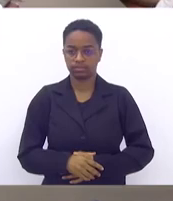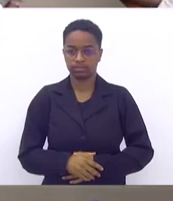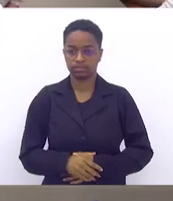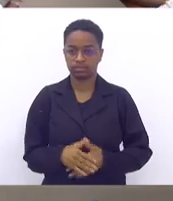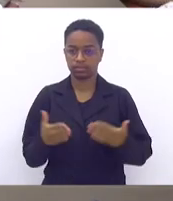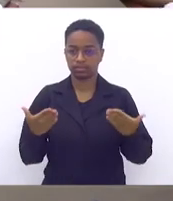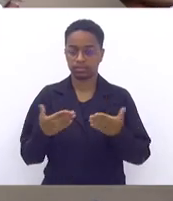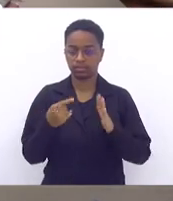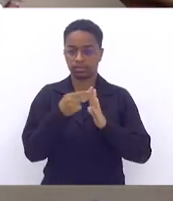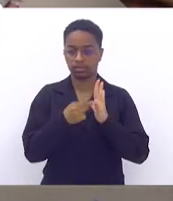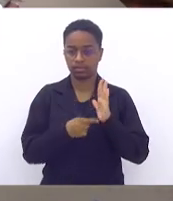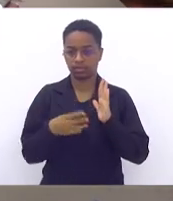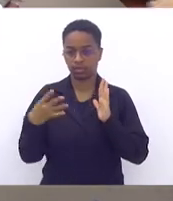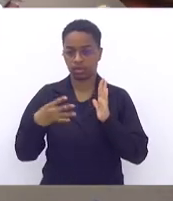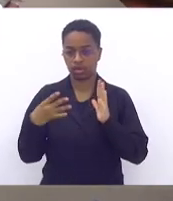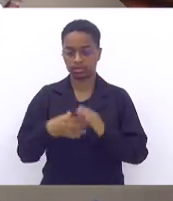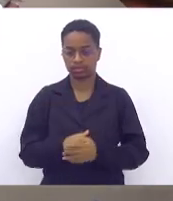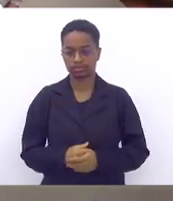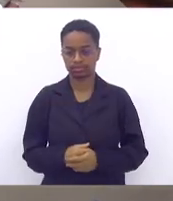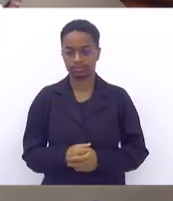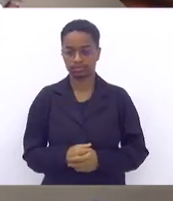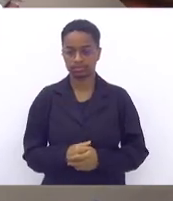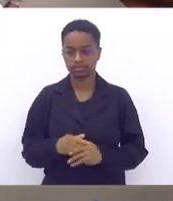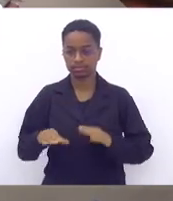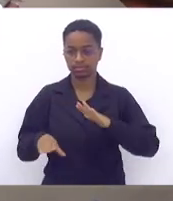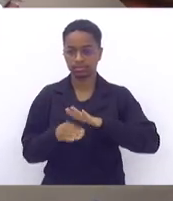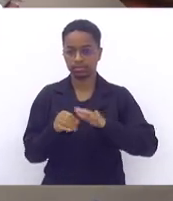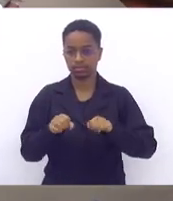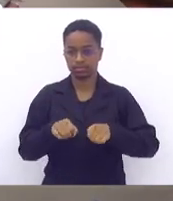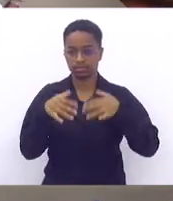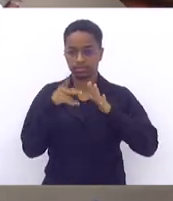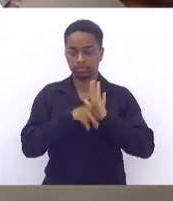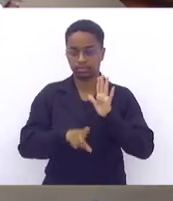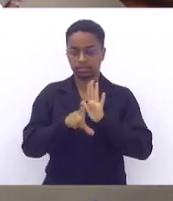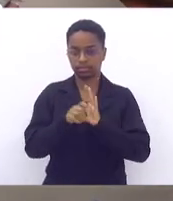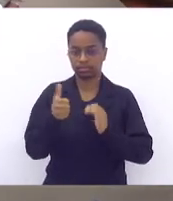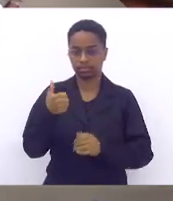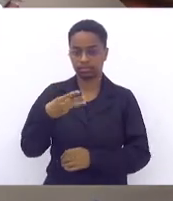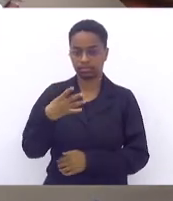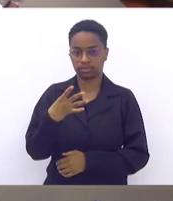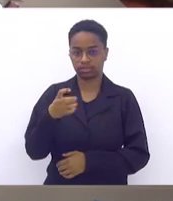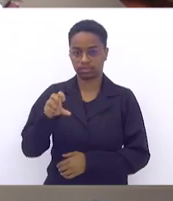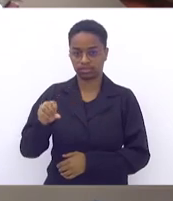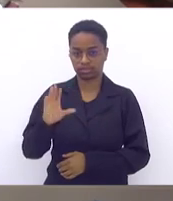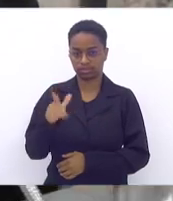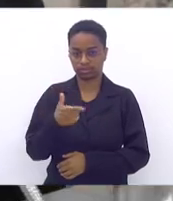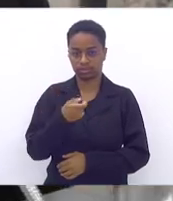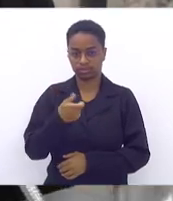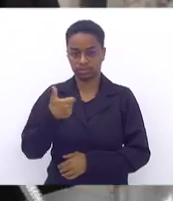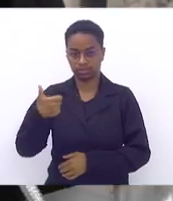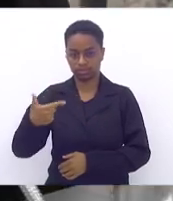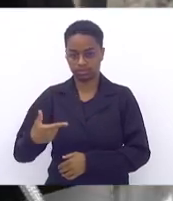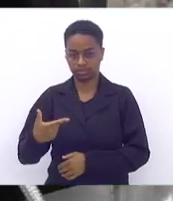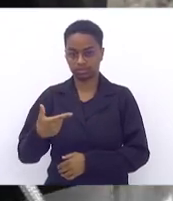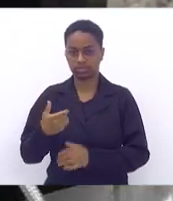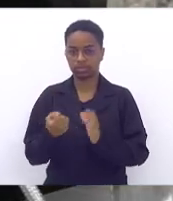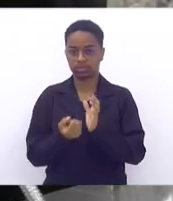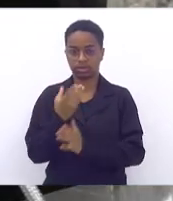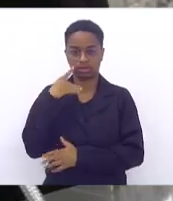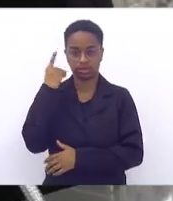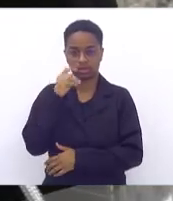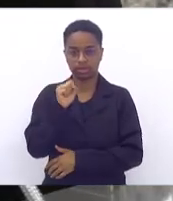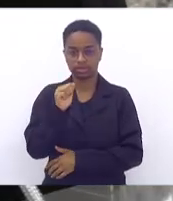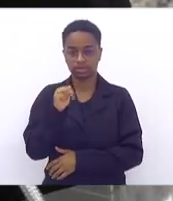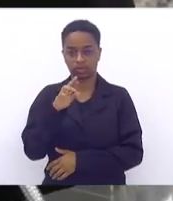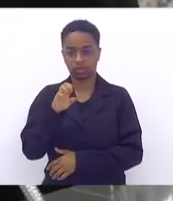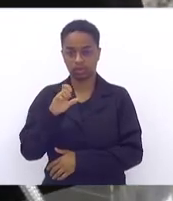Passou ao item 4 da pauta. Emendas de plenário ao PL 1349 de 2012, de autoria do deputado Samuel Malafaia, que autoriza a